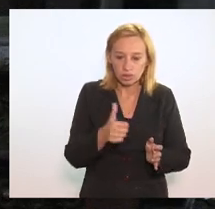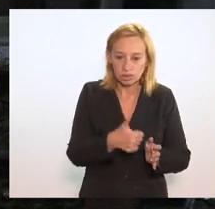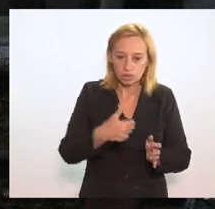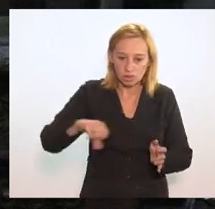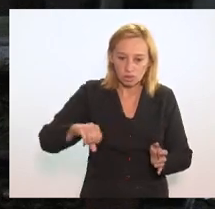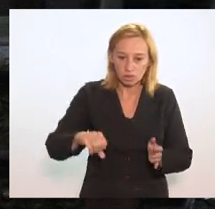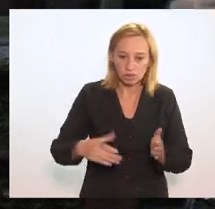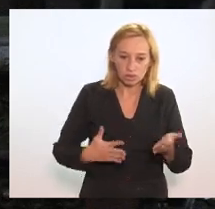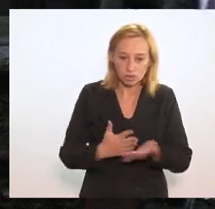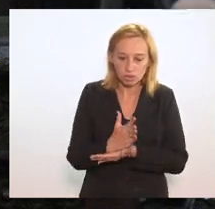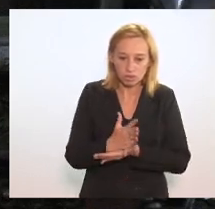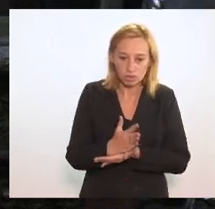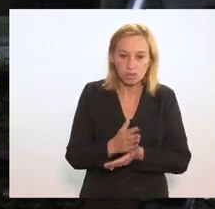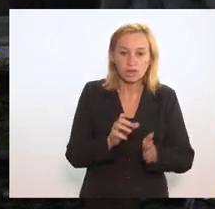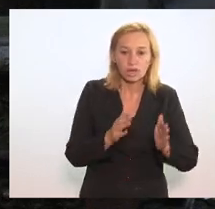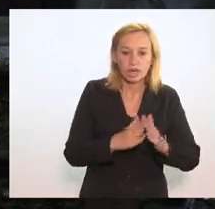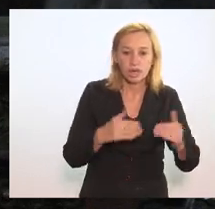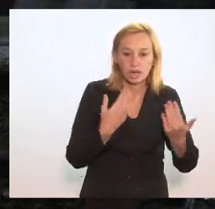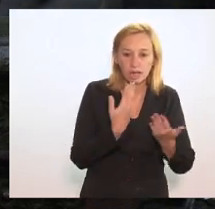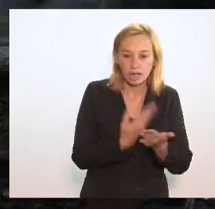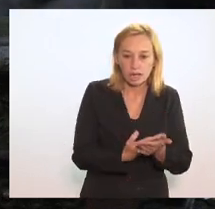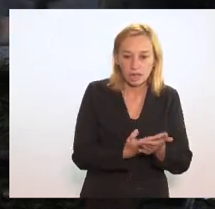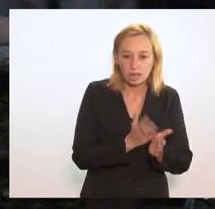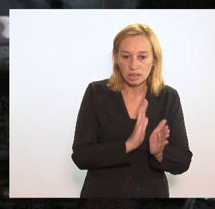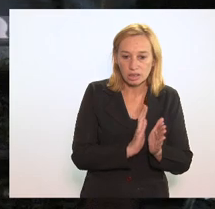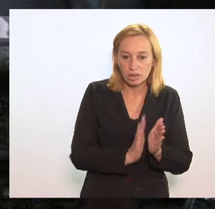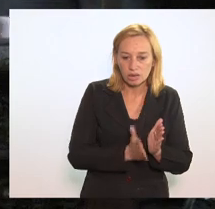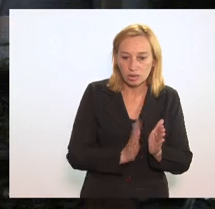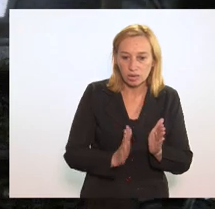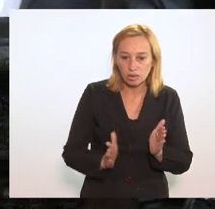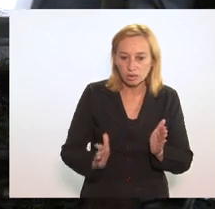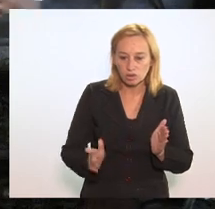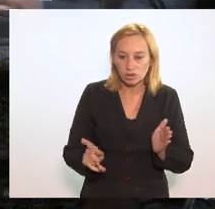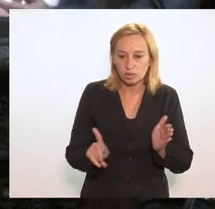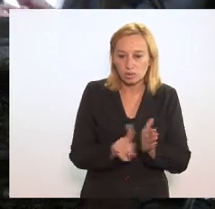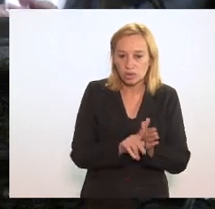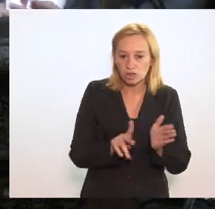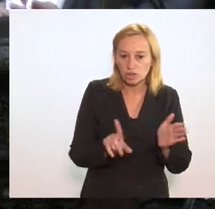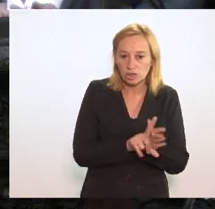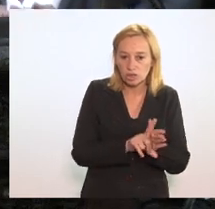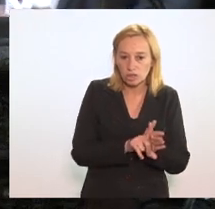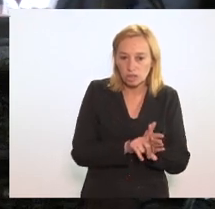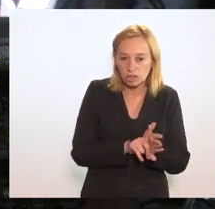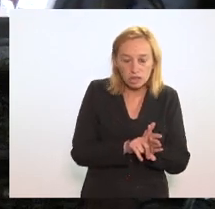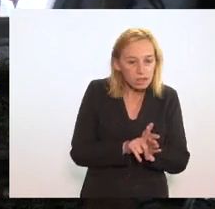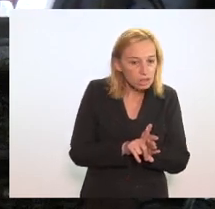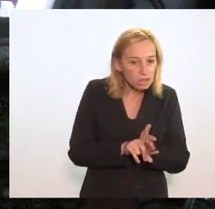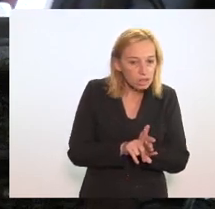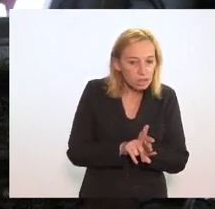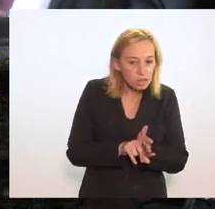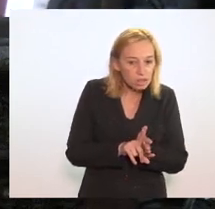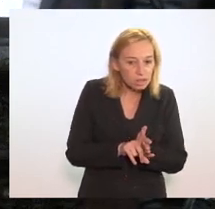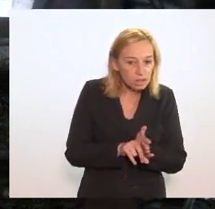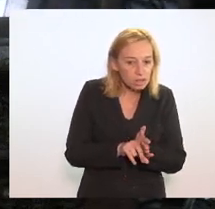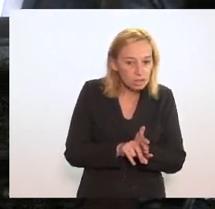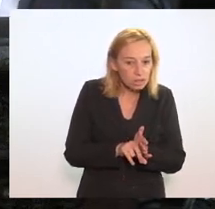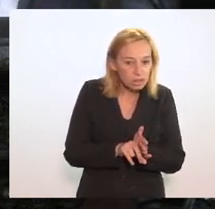1658/19. Senhores que aprovam nisso, como estão aprovados, é Elton Cristo. Requer inclusão na ordem do dia do projeto de lei